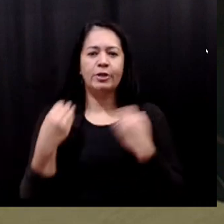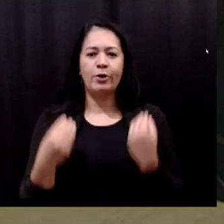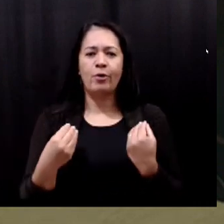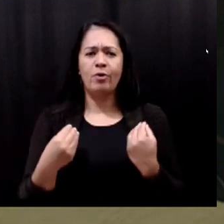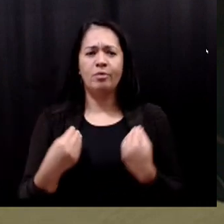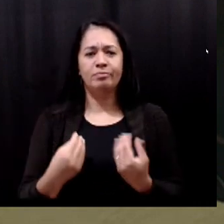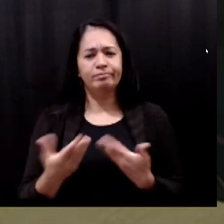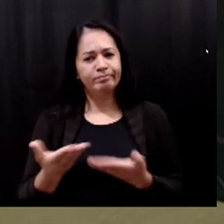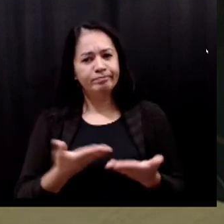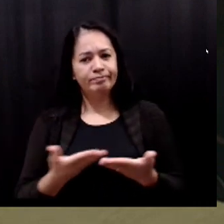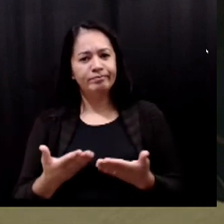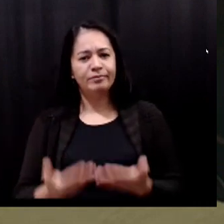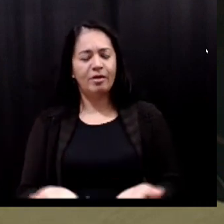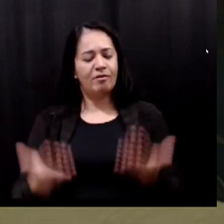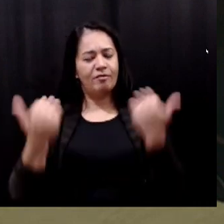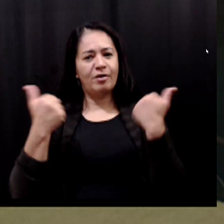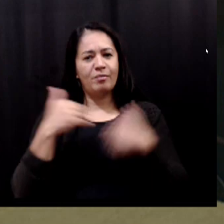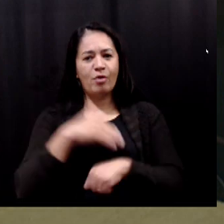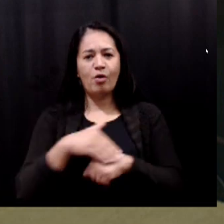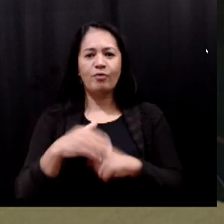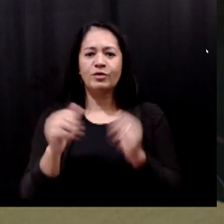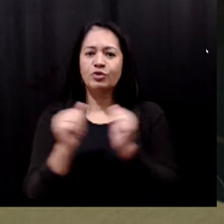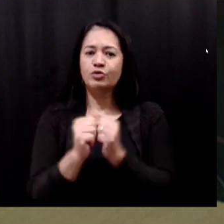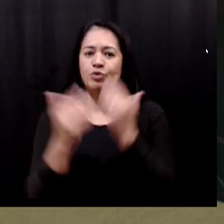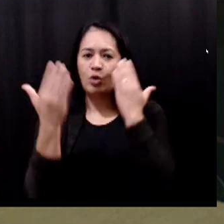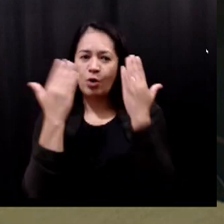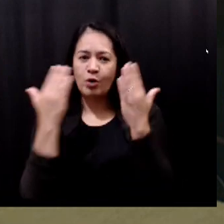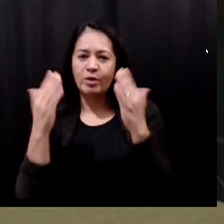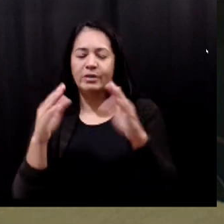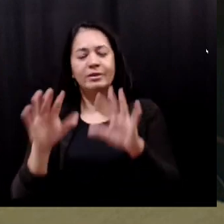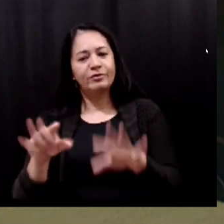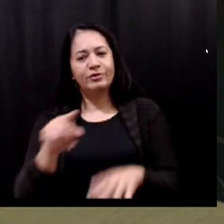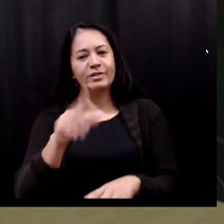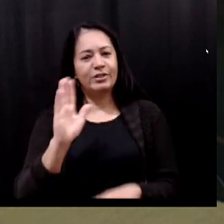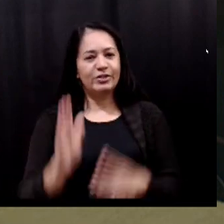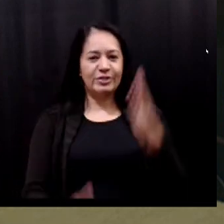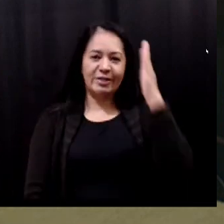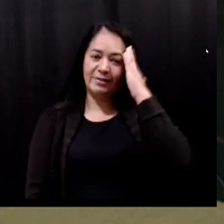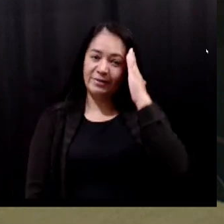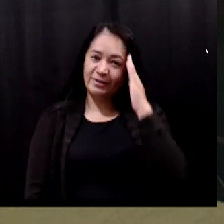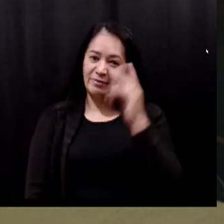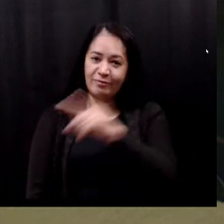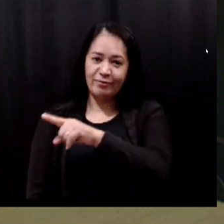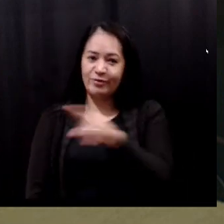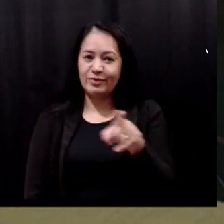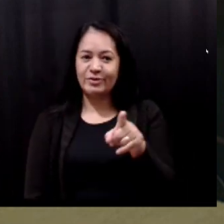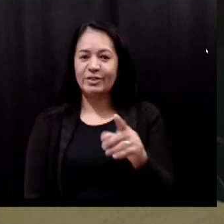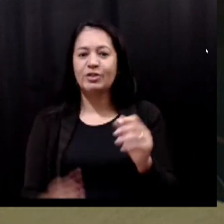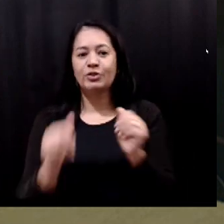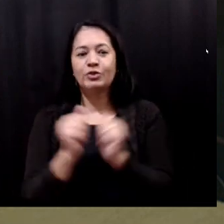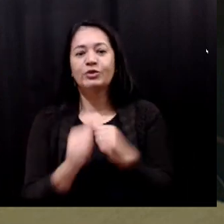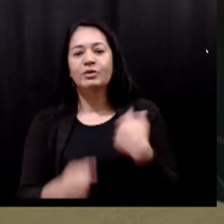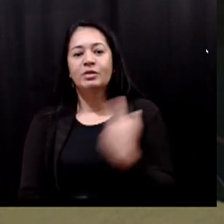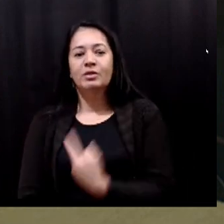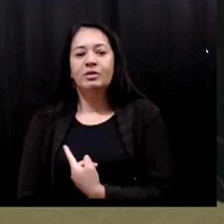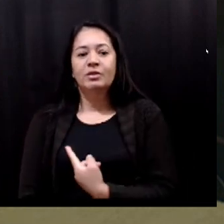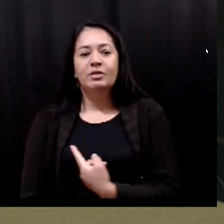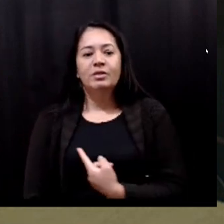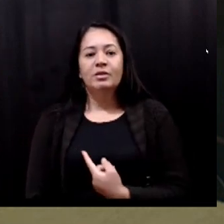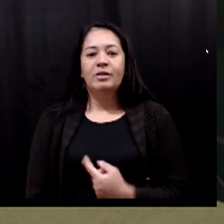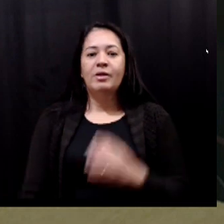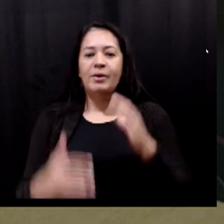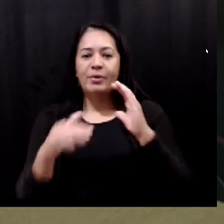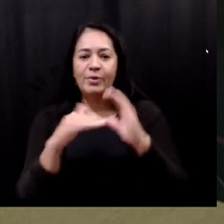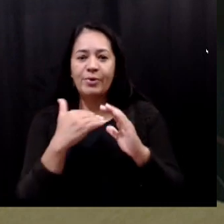Vamos conversar com psicólogos. E aí você já sabe, né? Você vai estar com a gente, vai mandar a sua mensagem e